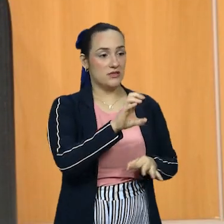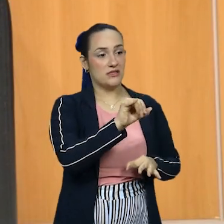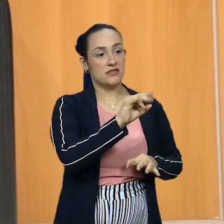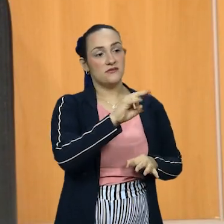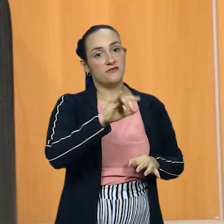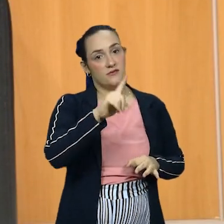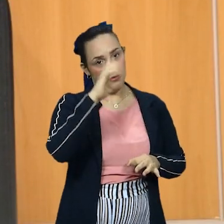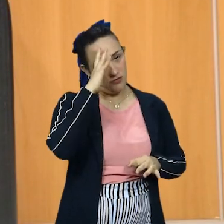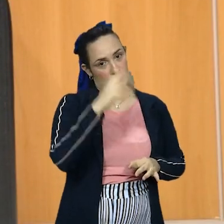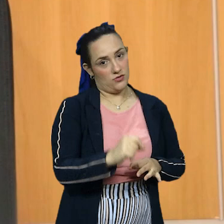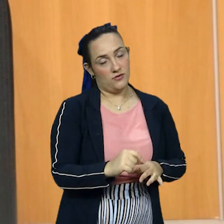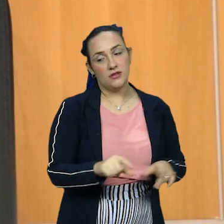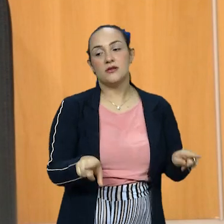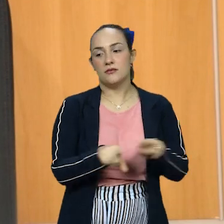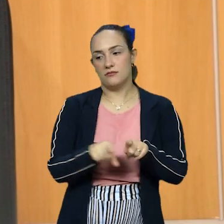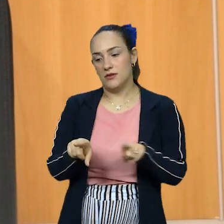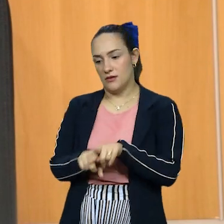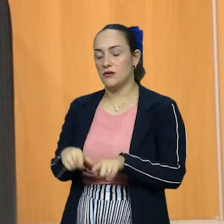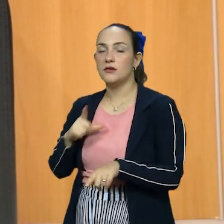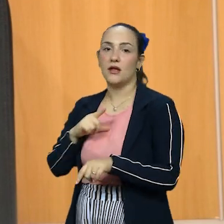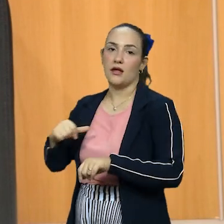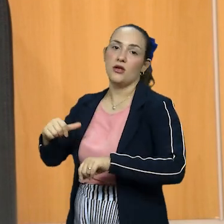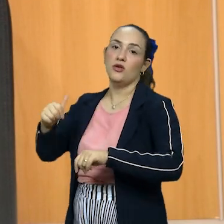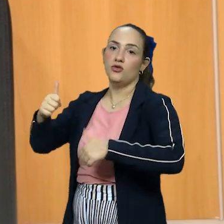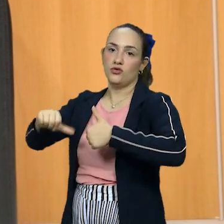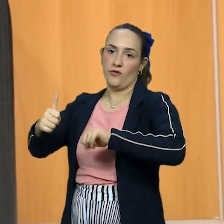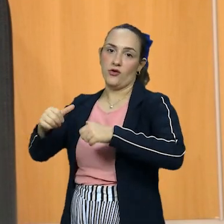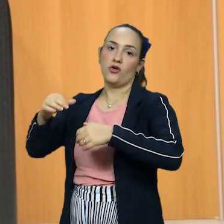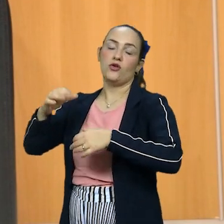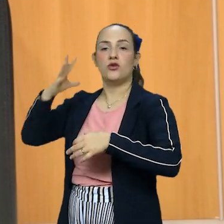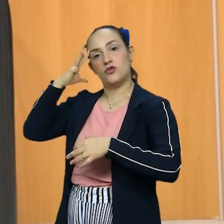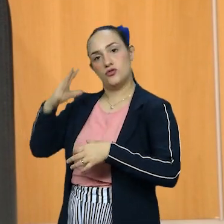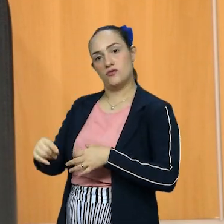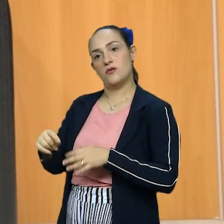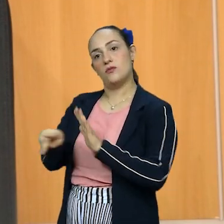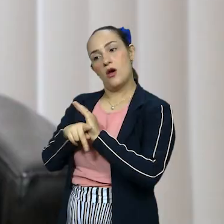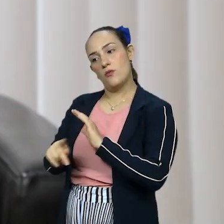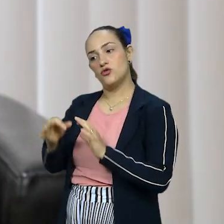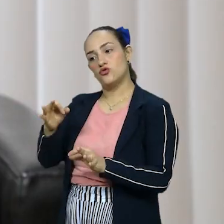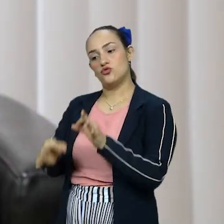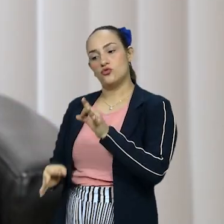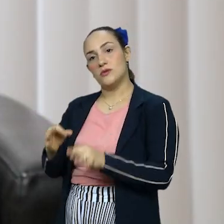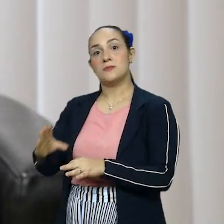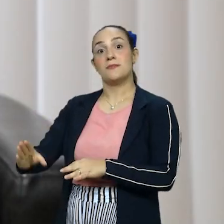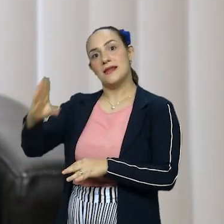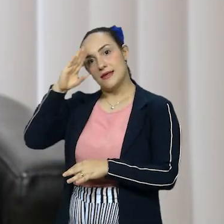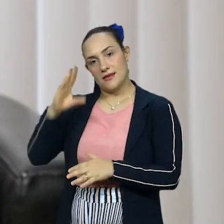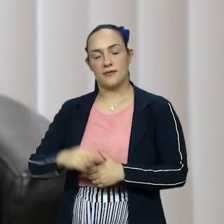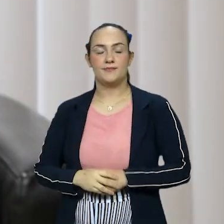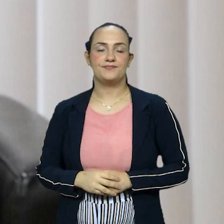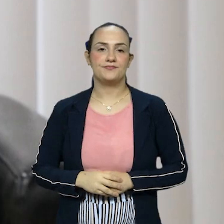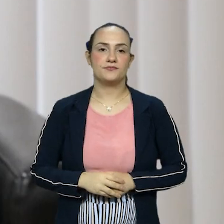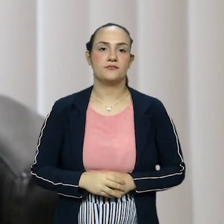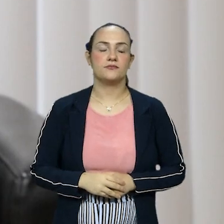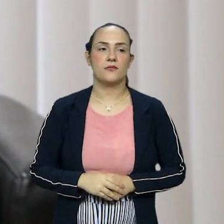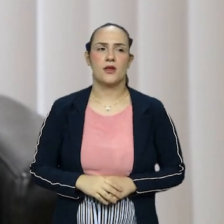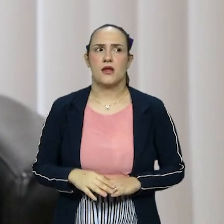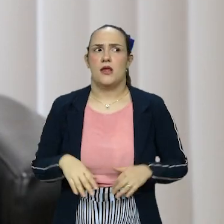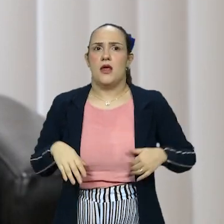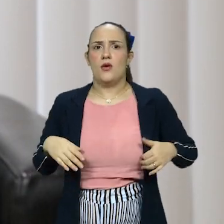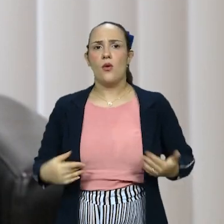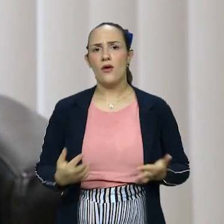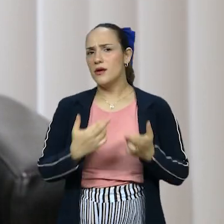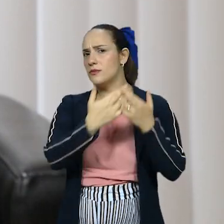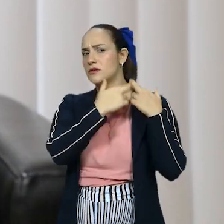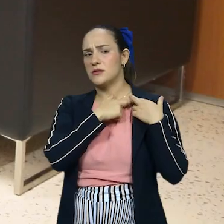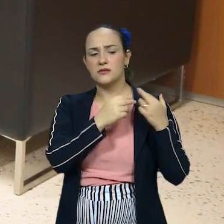e temos os julgamentos em colegiado também aí com os juízes militares. Especificamente os conselhos, quais as funções